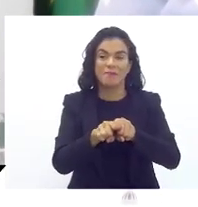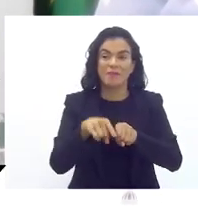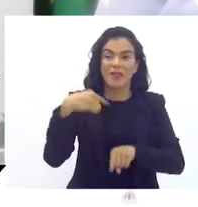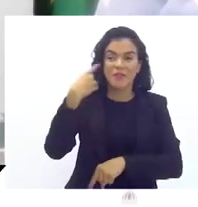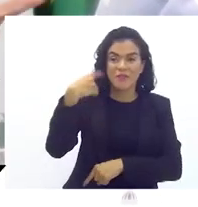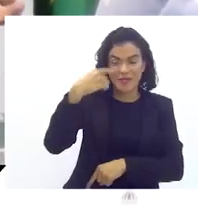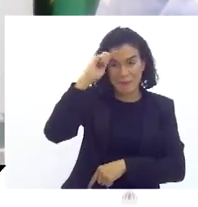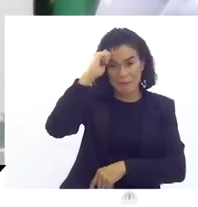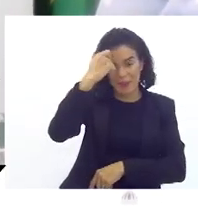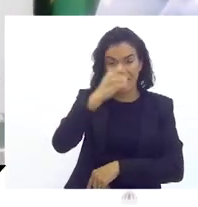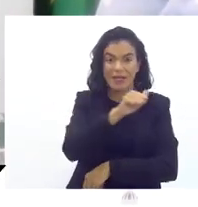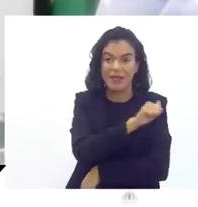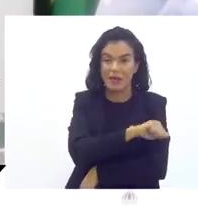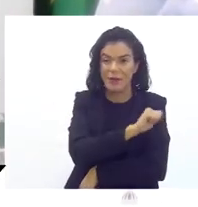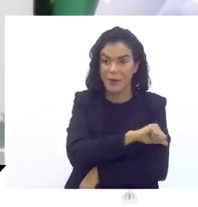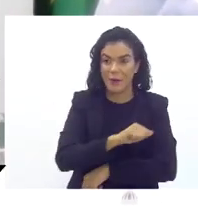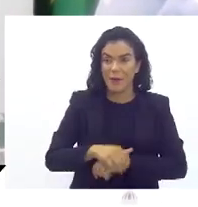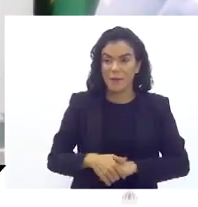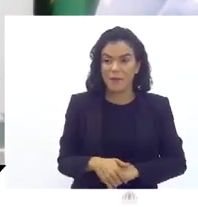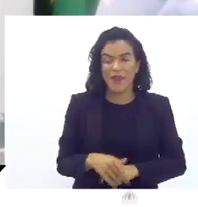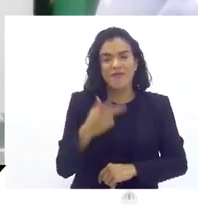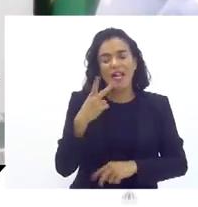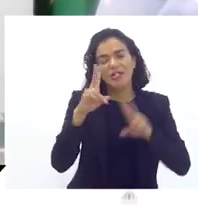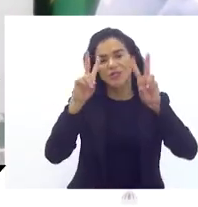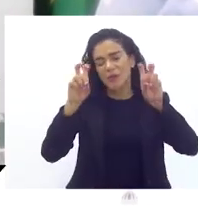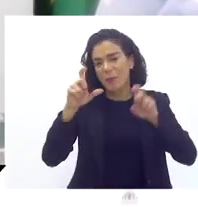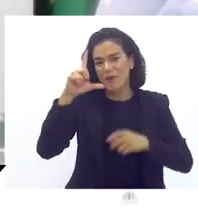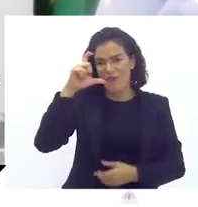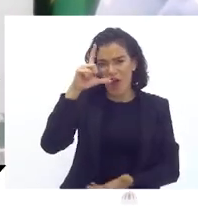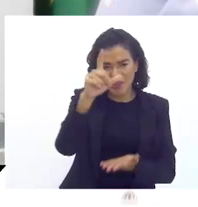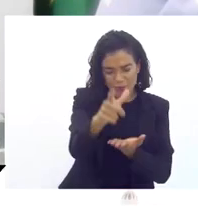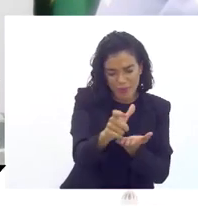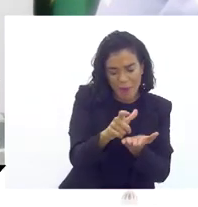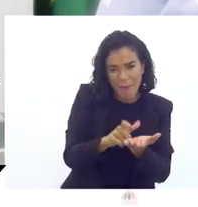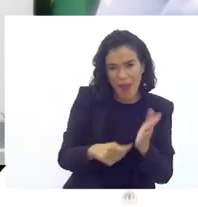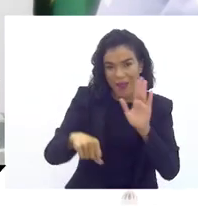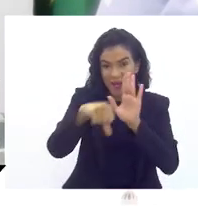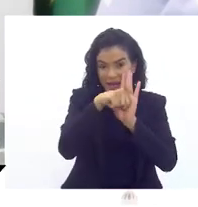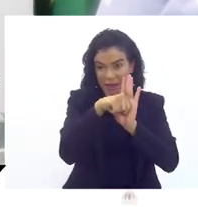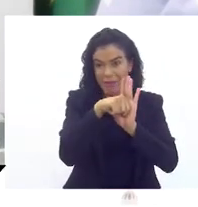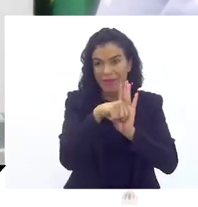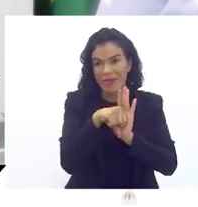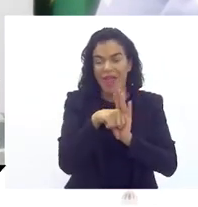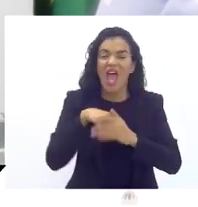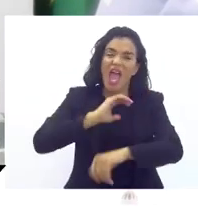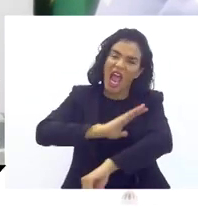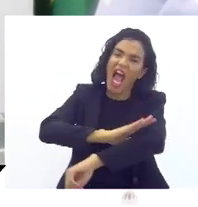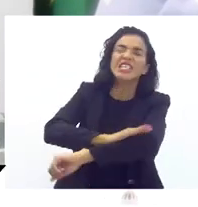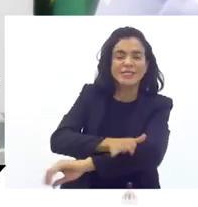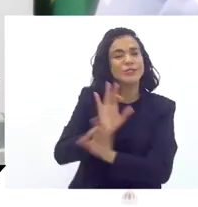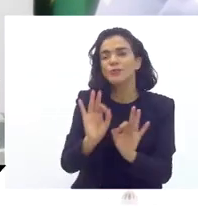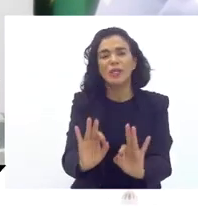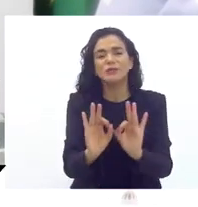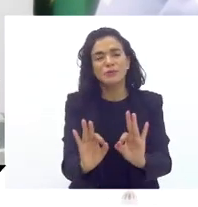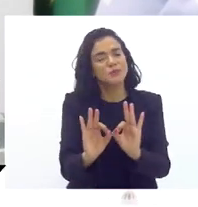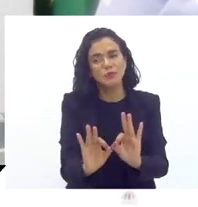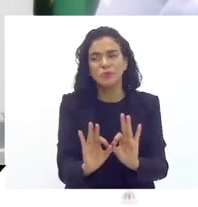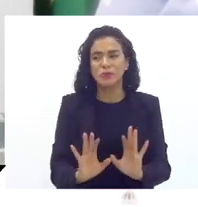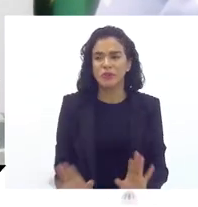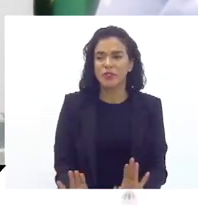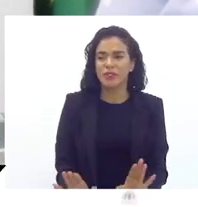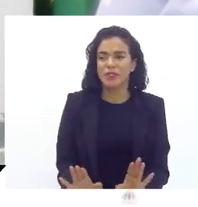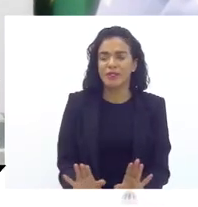para falar de reconhecimento fotográfico a gente tá falando só de uma coisa né o tempo todo É racismo mesmo né